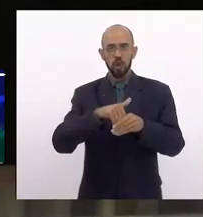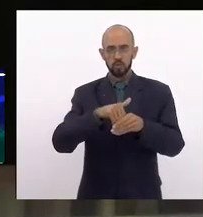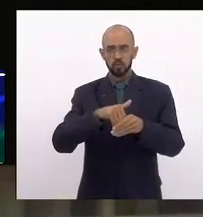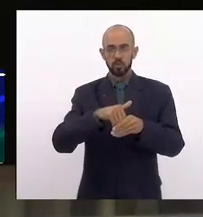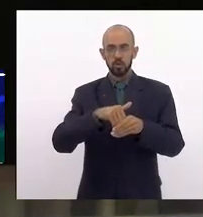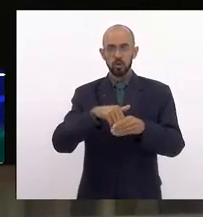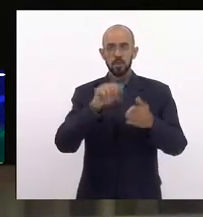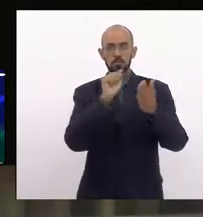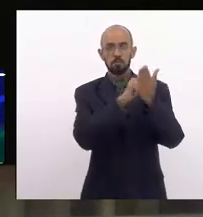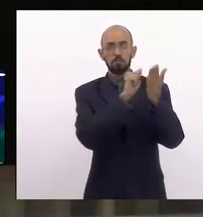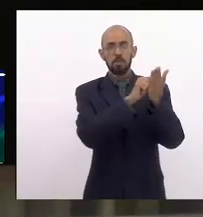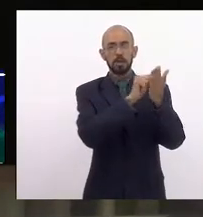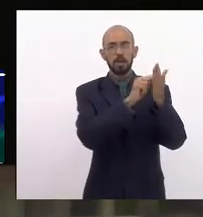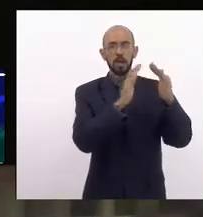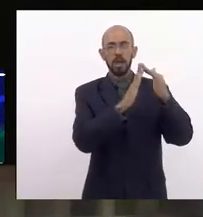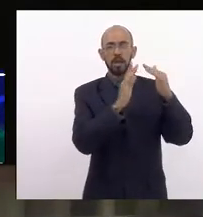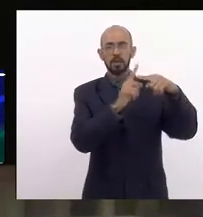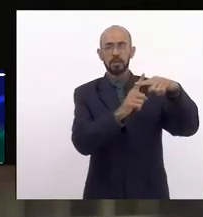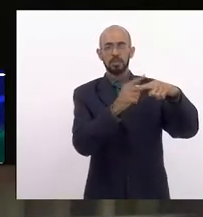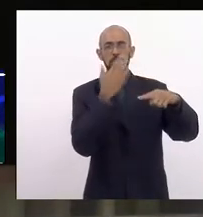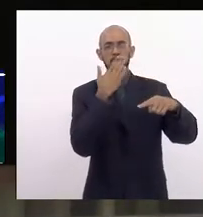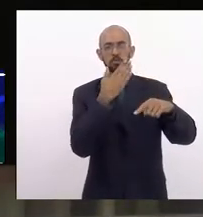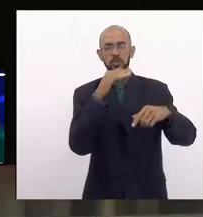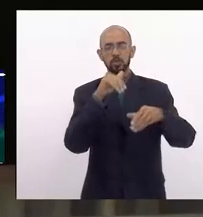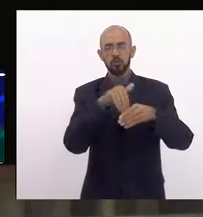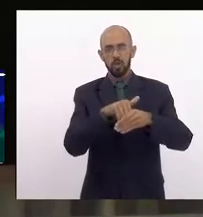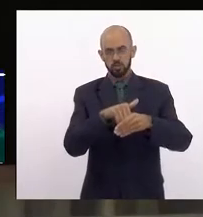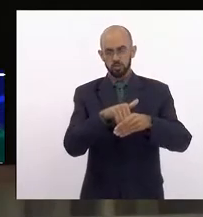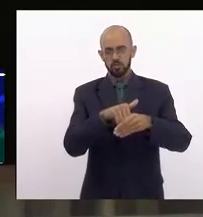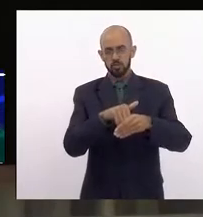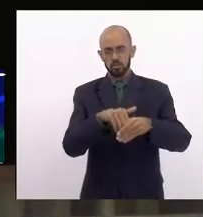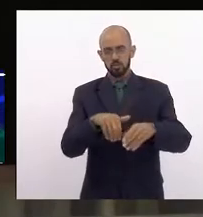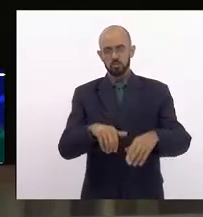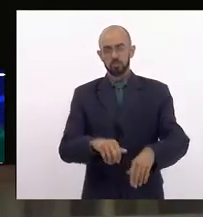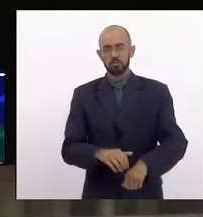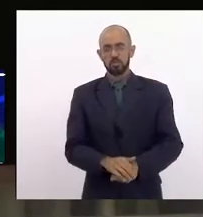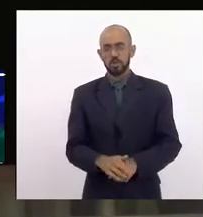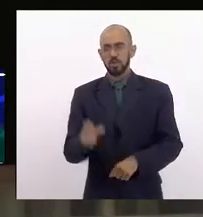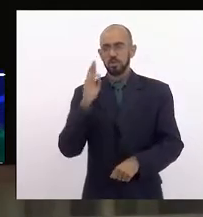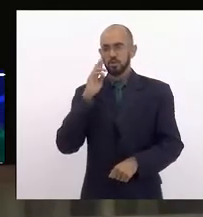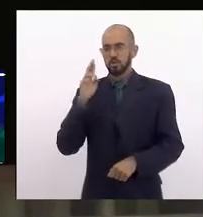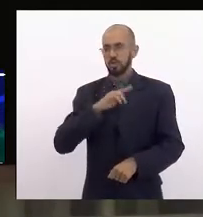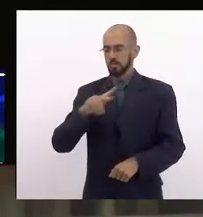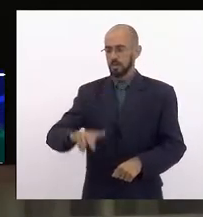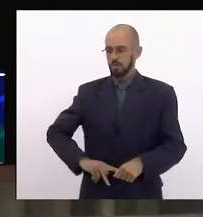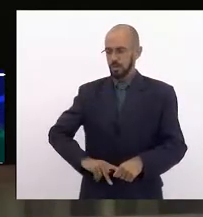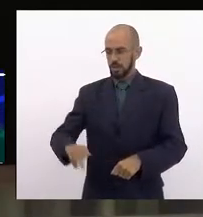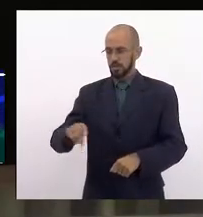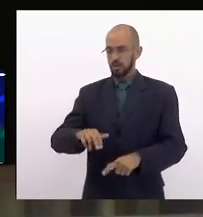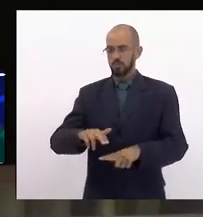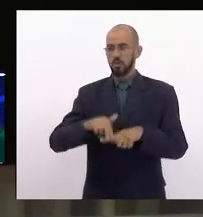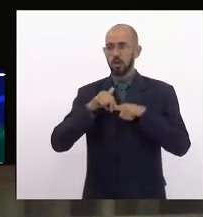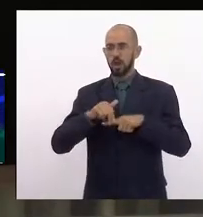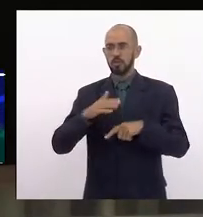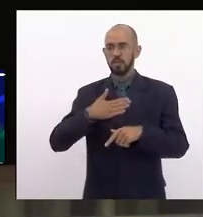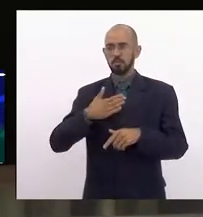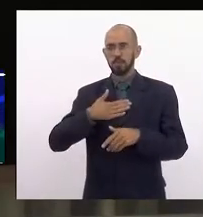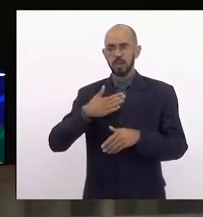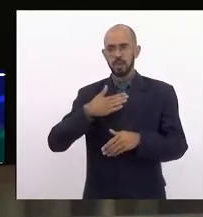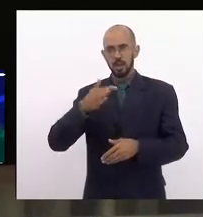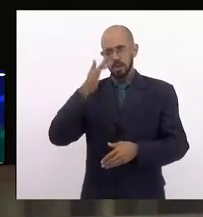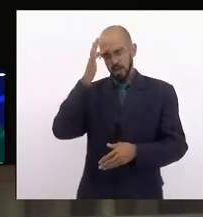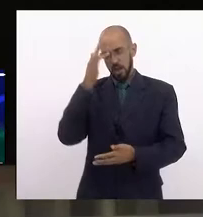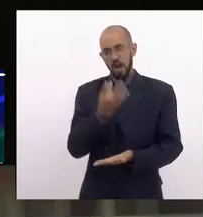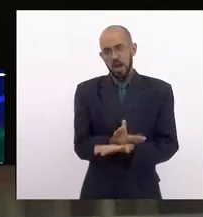igreja para pedir voto a sua Presidente impor crença e fica muito claro isso